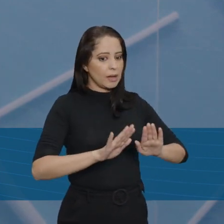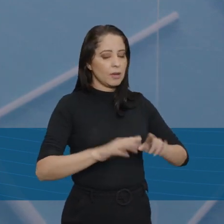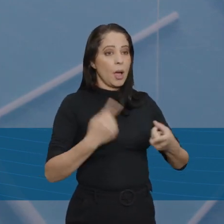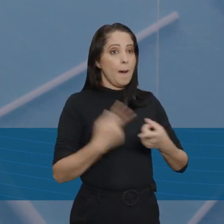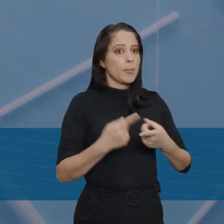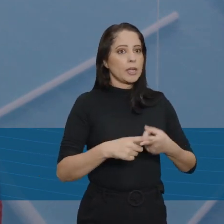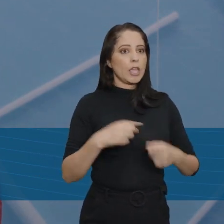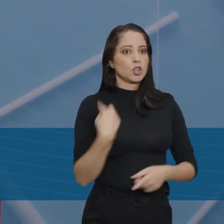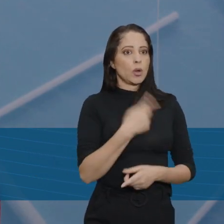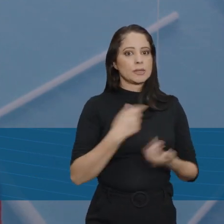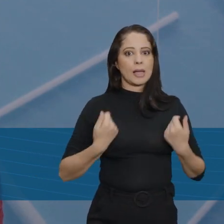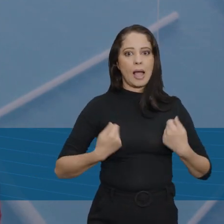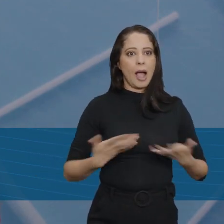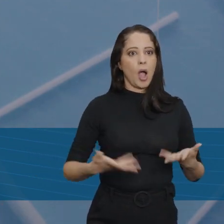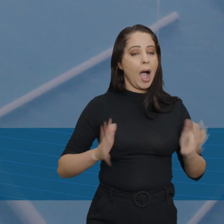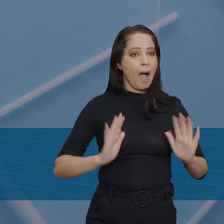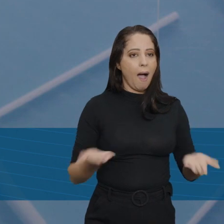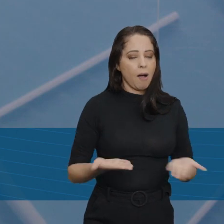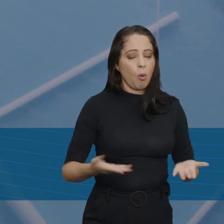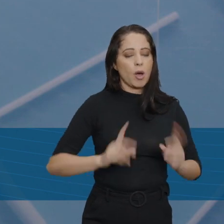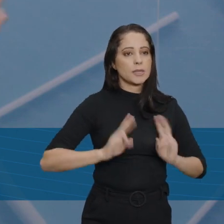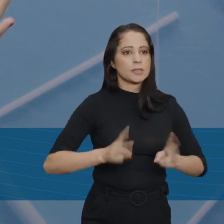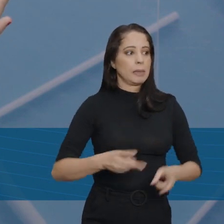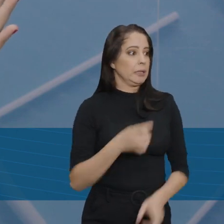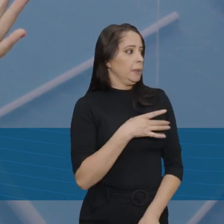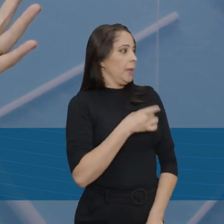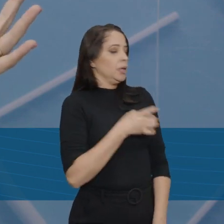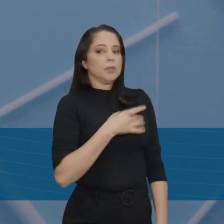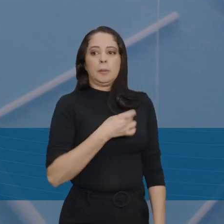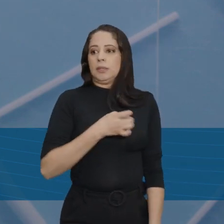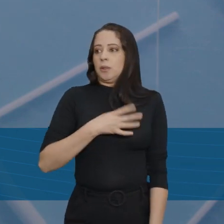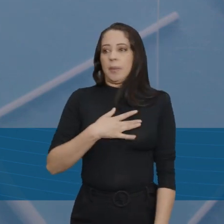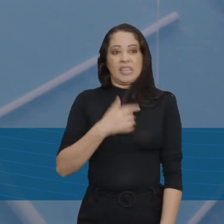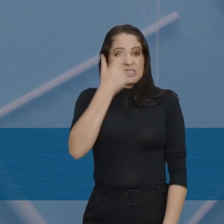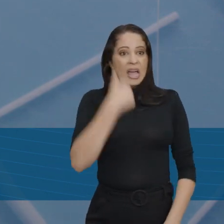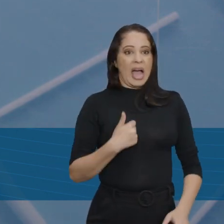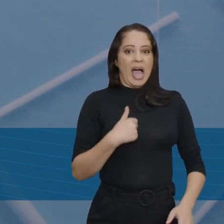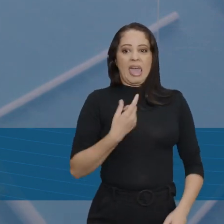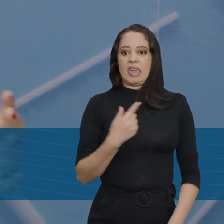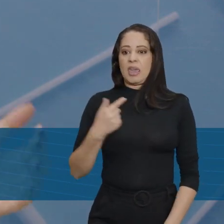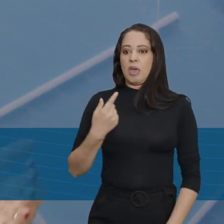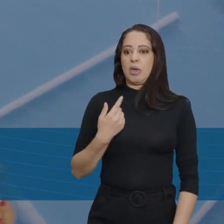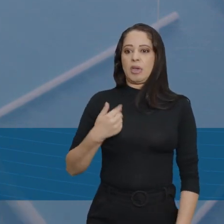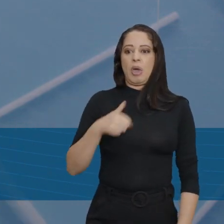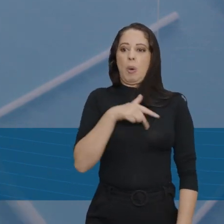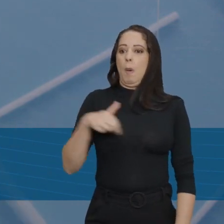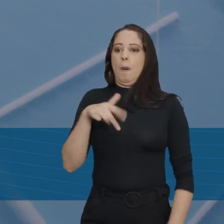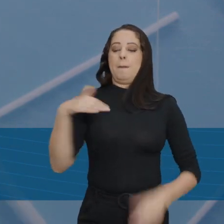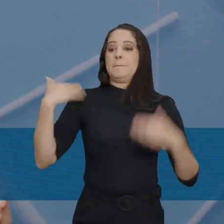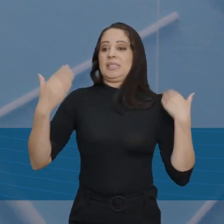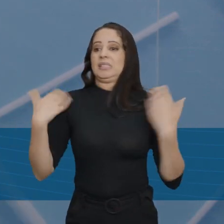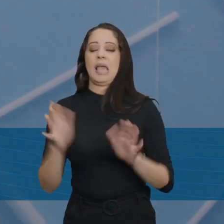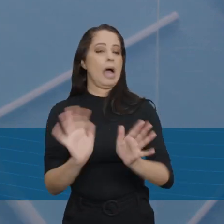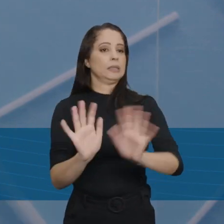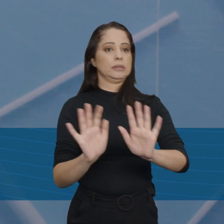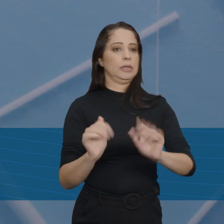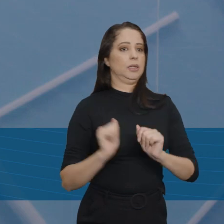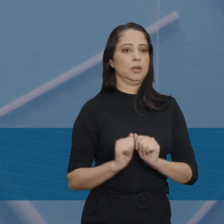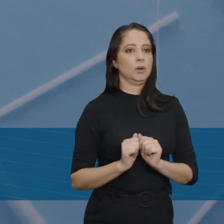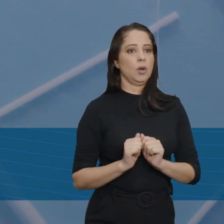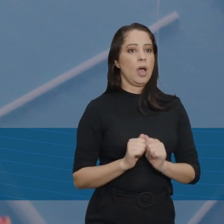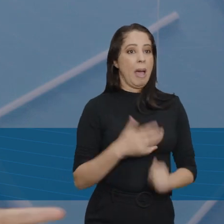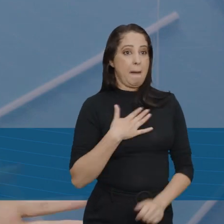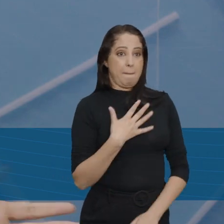gente fica reativo, né? A gente vê alguma coisa, fica muito reativa, não vou mais sair de casa, meu filho estava indo sozinho,